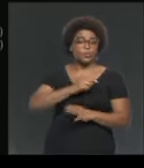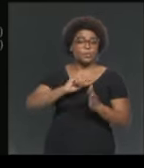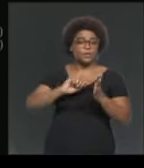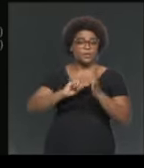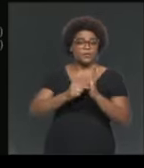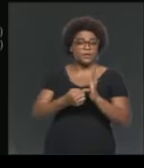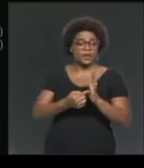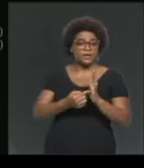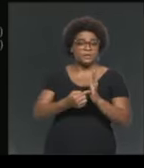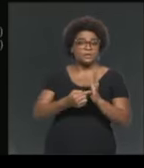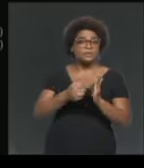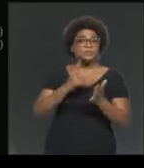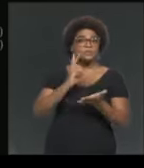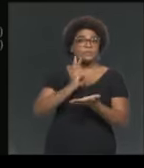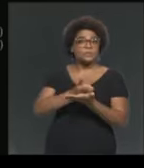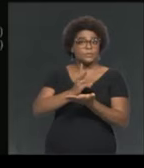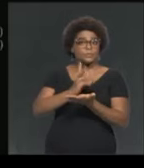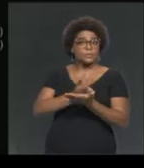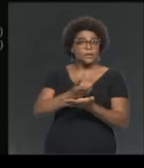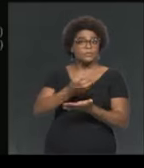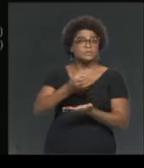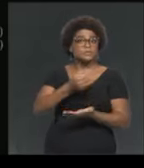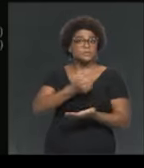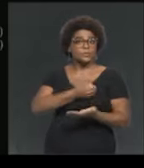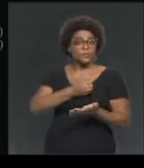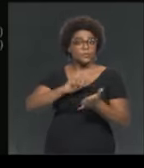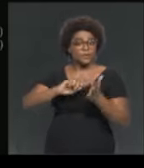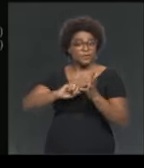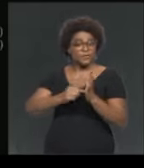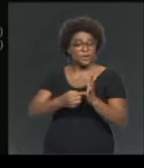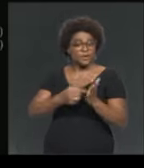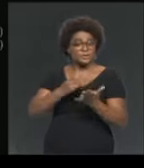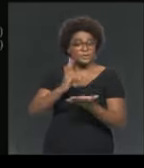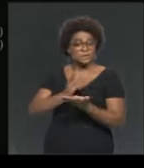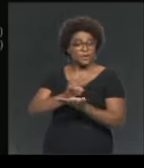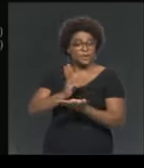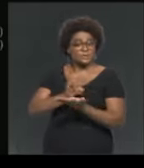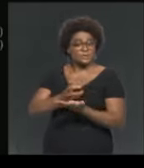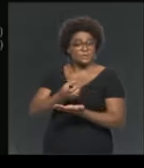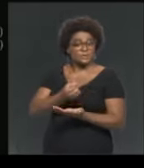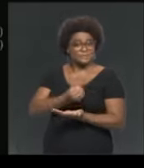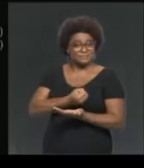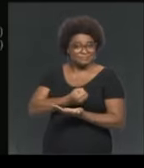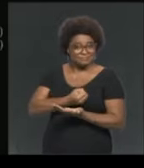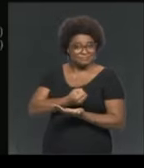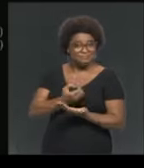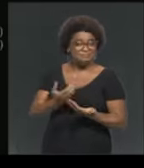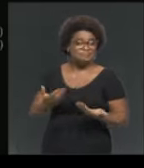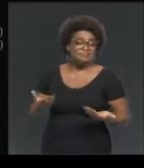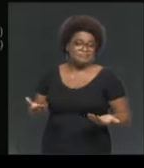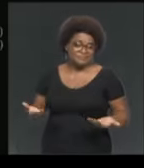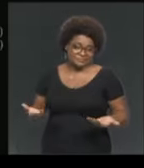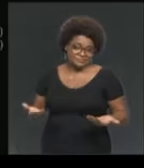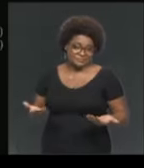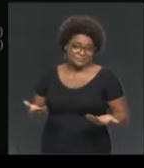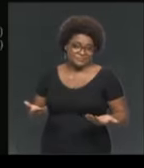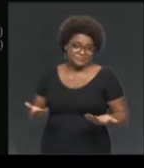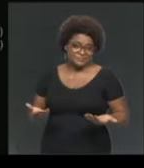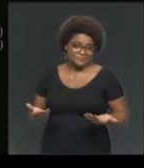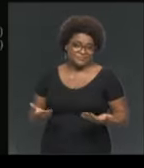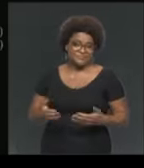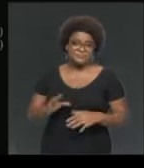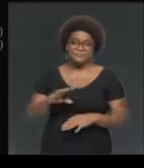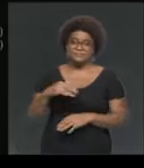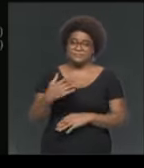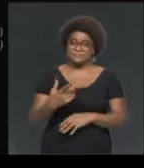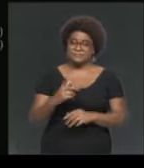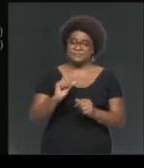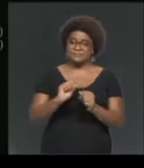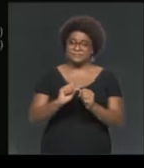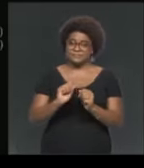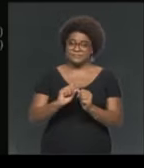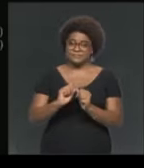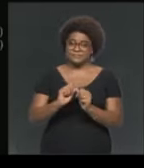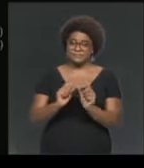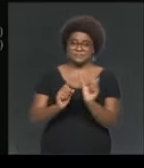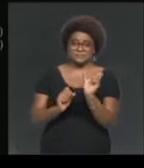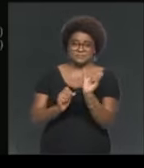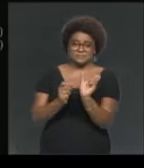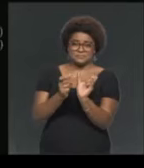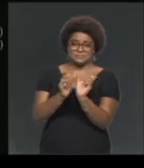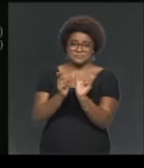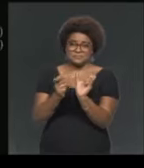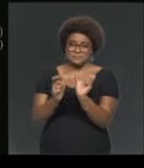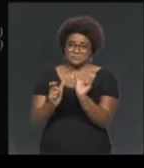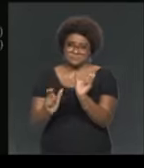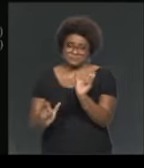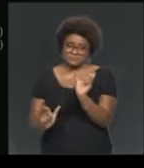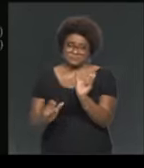as potências, né, são produtos do mesmo fator. Então, você fazer uma fatoração é você expressar algo